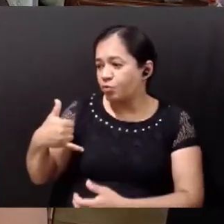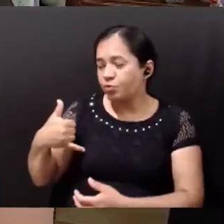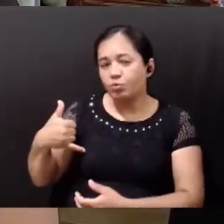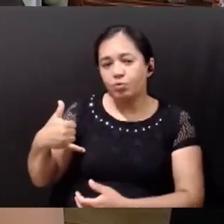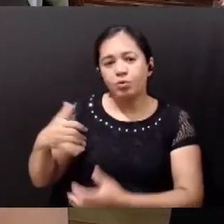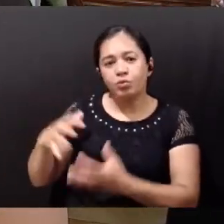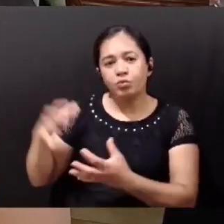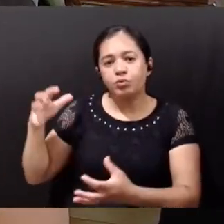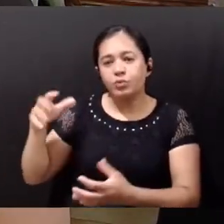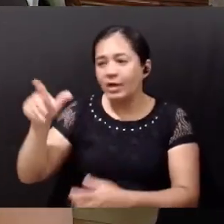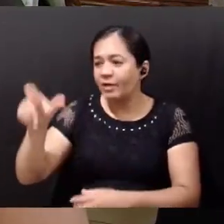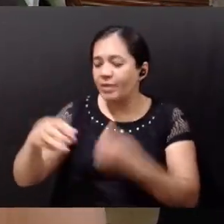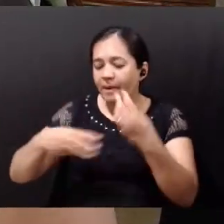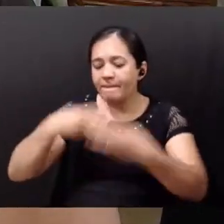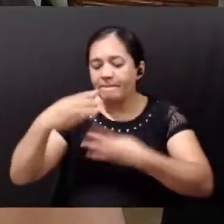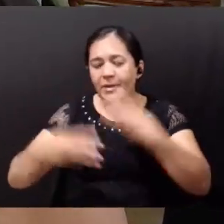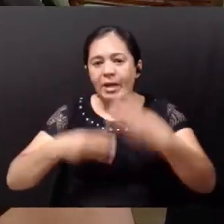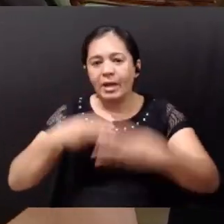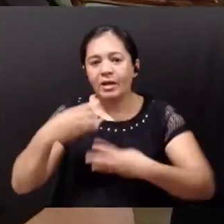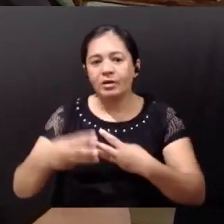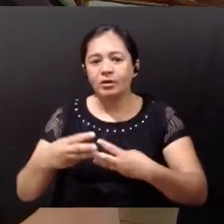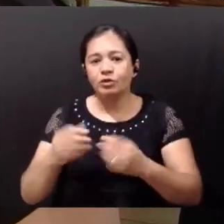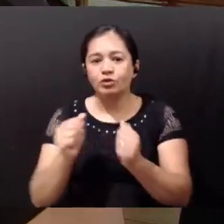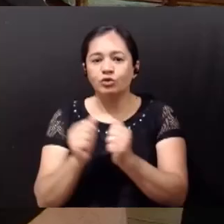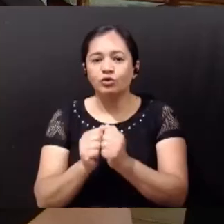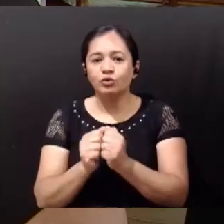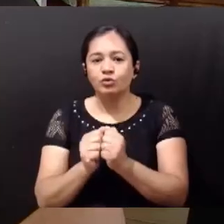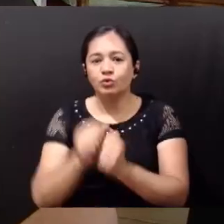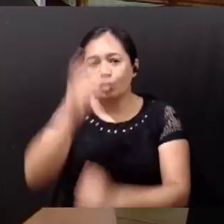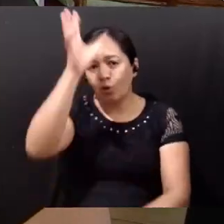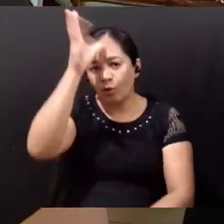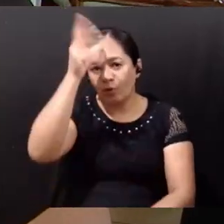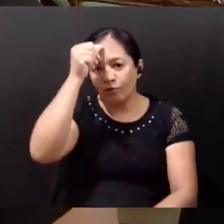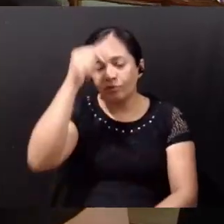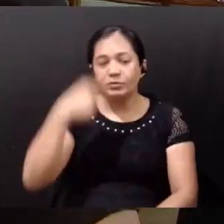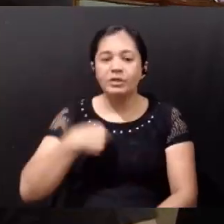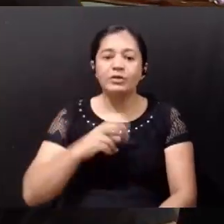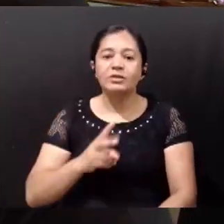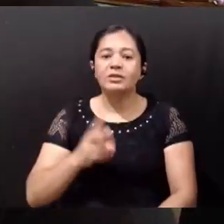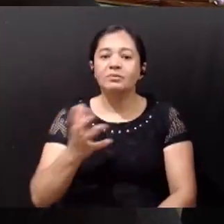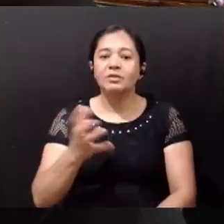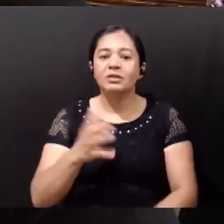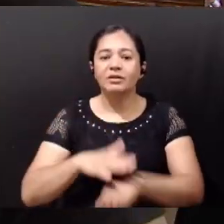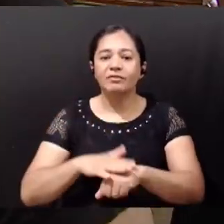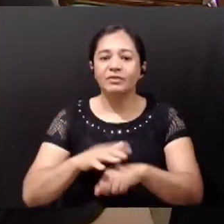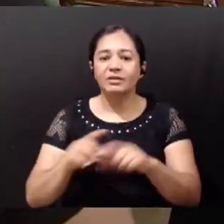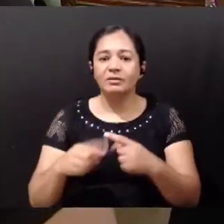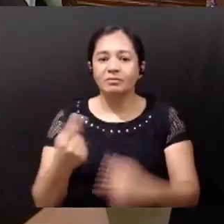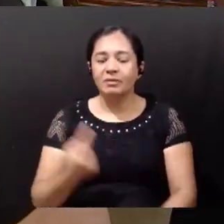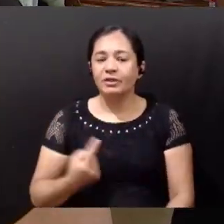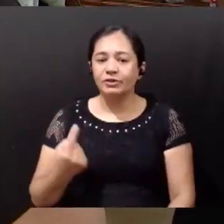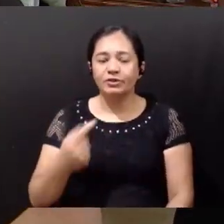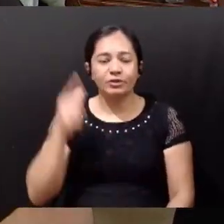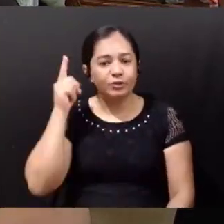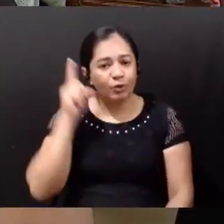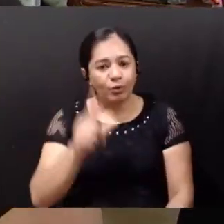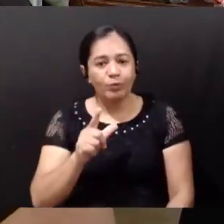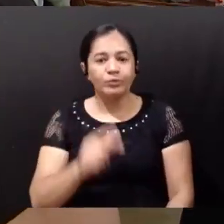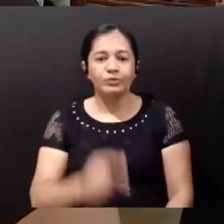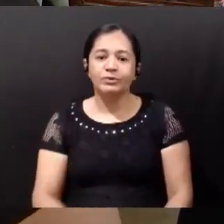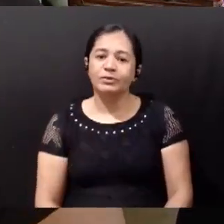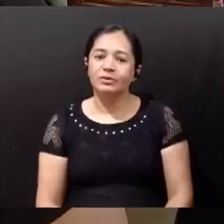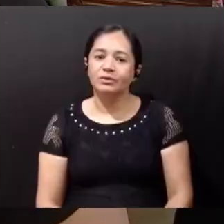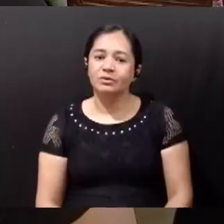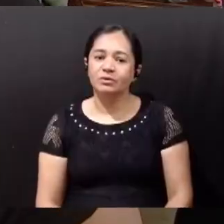fez frango. E aí eu sempre quis fazer, mas sozinha a gente não consegue, né? Então, aí acho que Deus